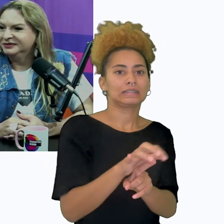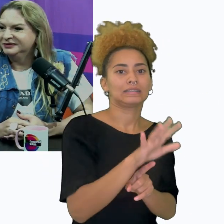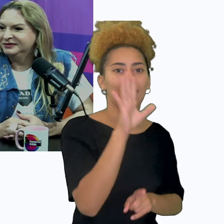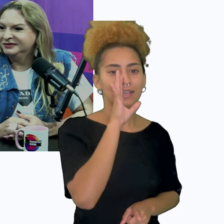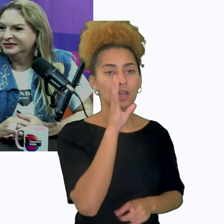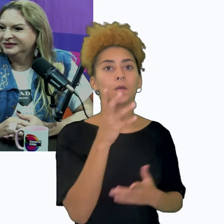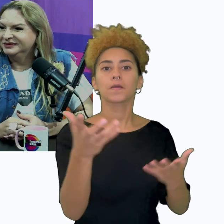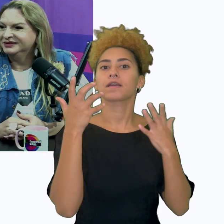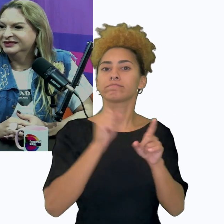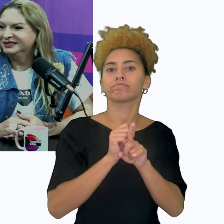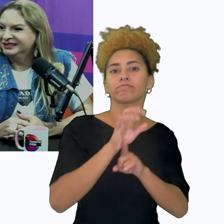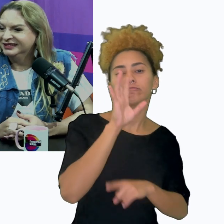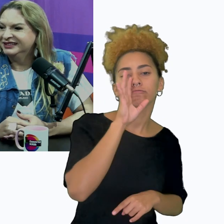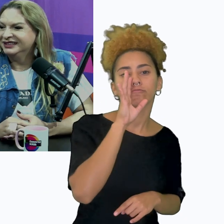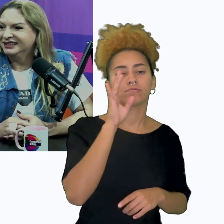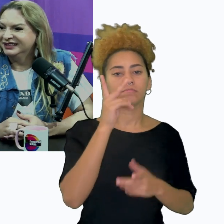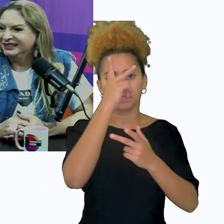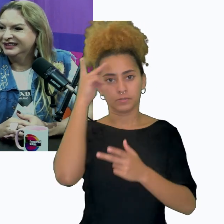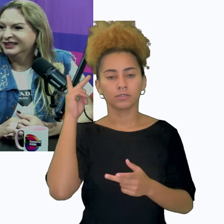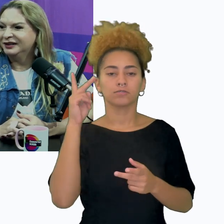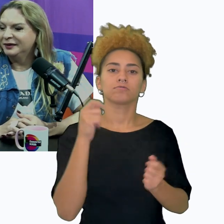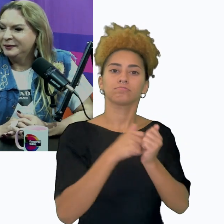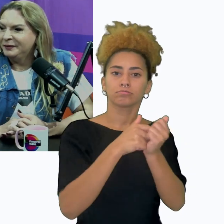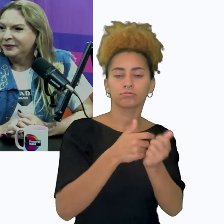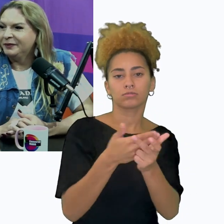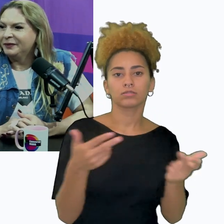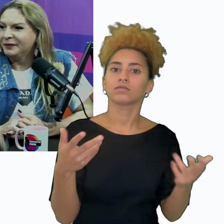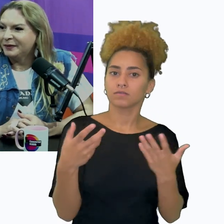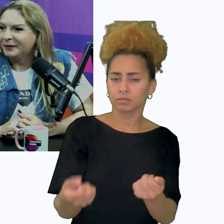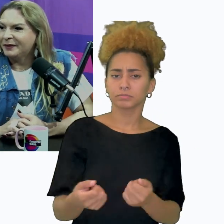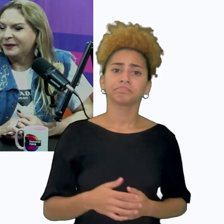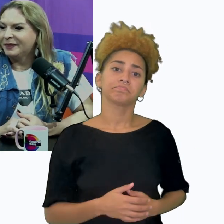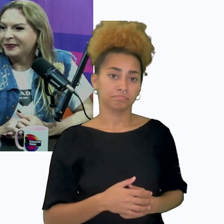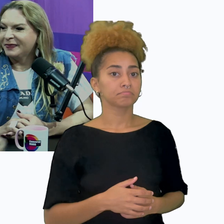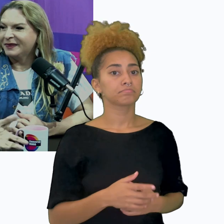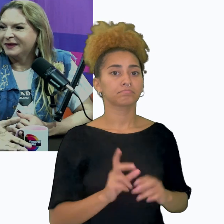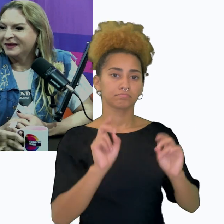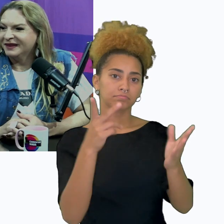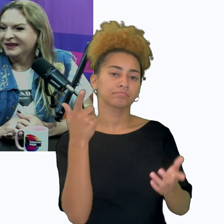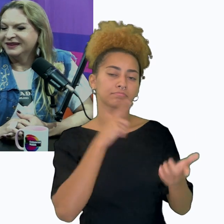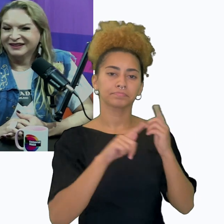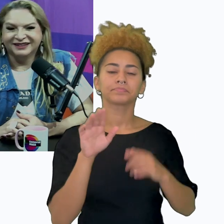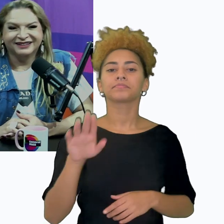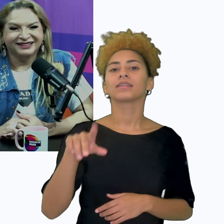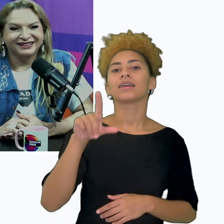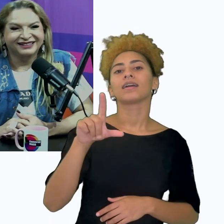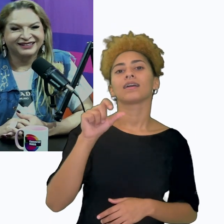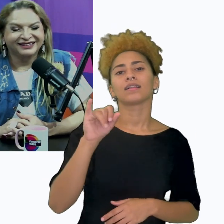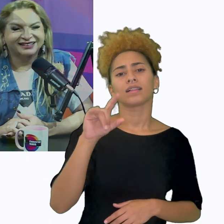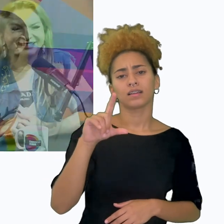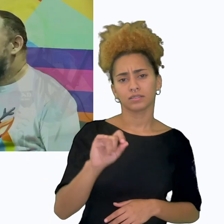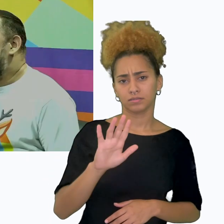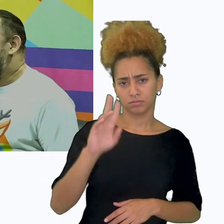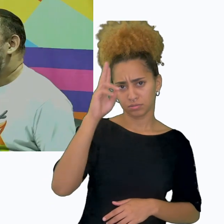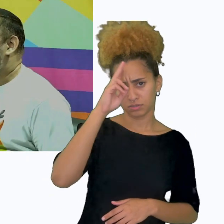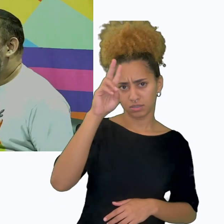audiência. O Enio sempre dizia isso, eu quero audiência no programa. Então, companheira, vamos lá. E dava certo. Laila, tu lembra de